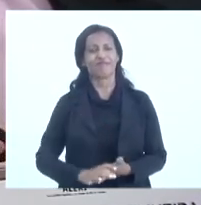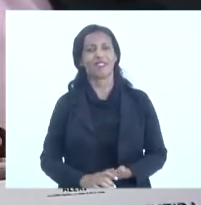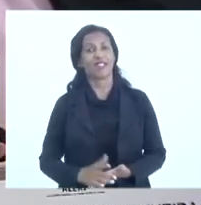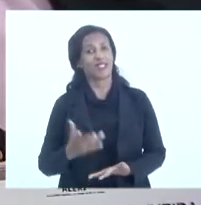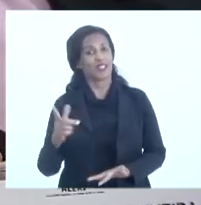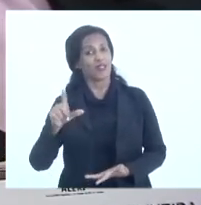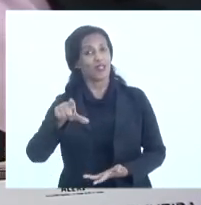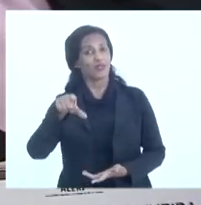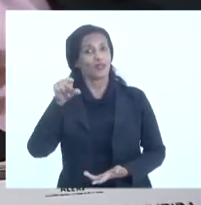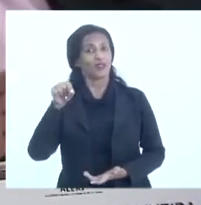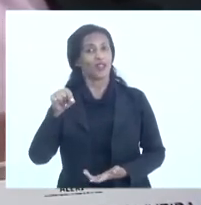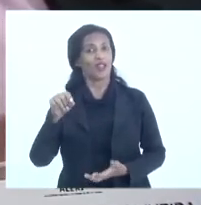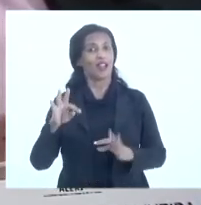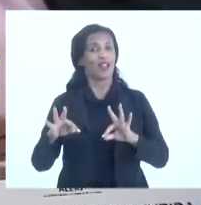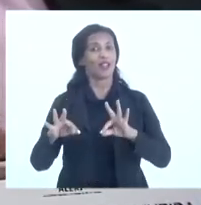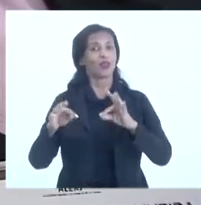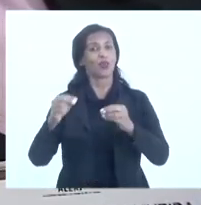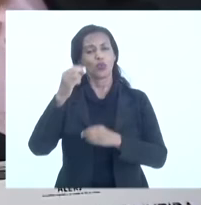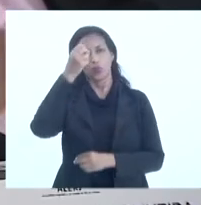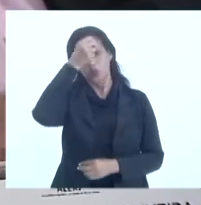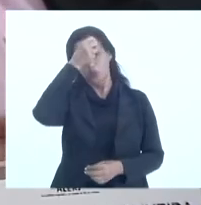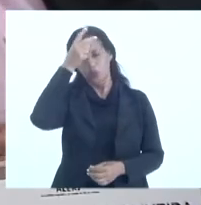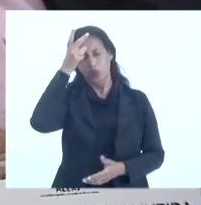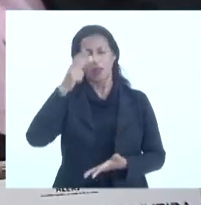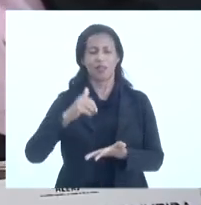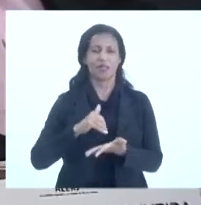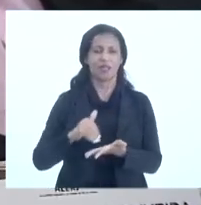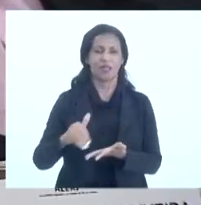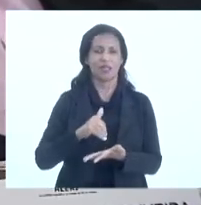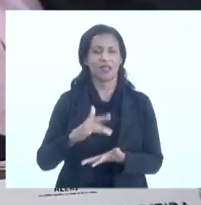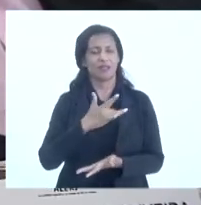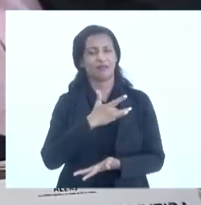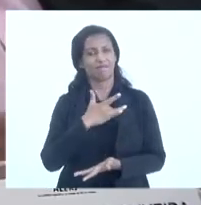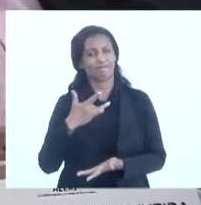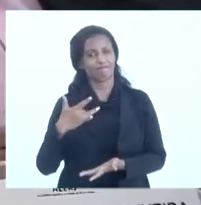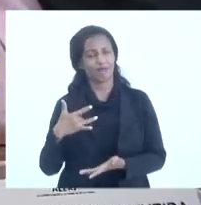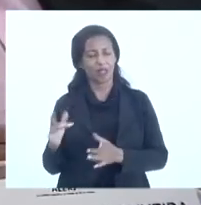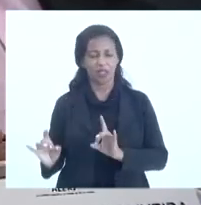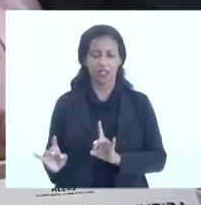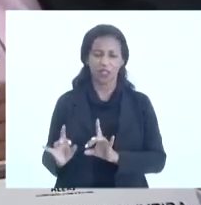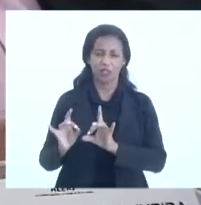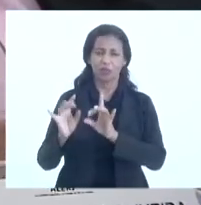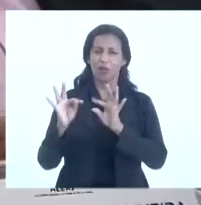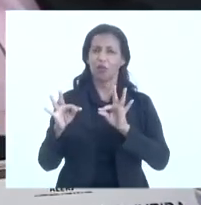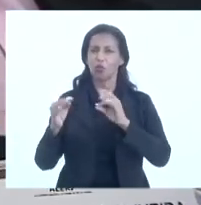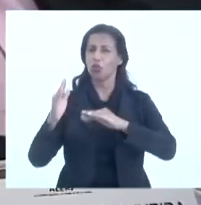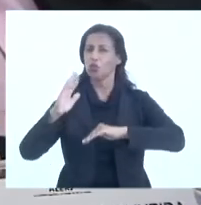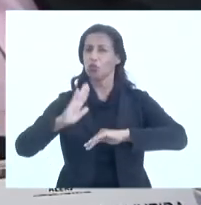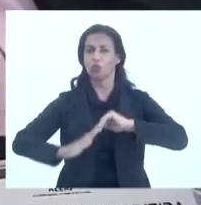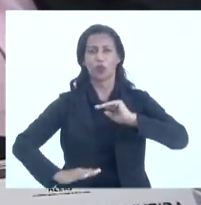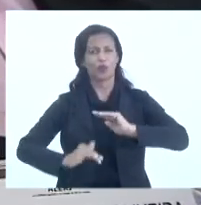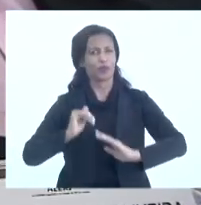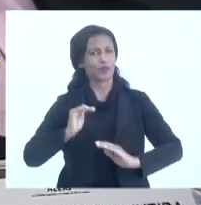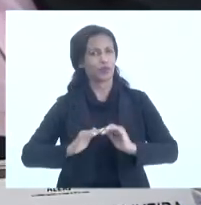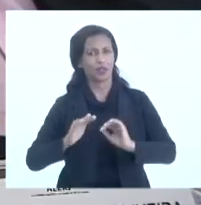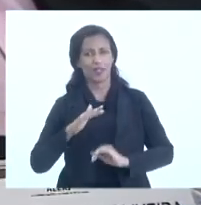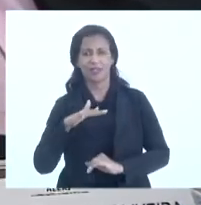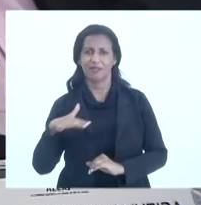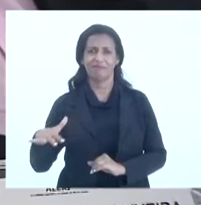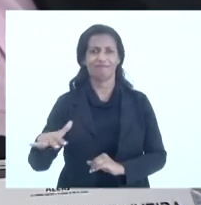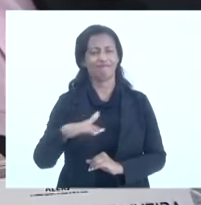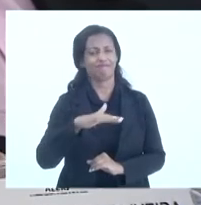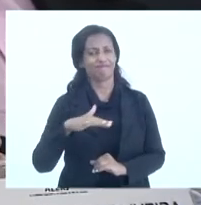destaque em especial a todos os prefeitos, secretários de saúde, em especial a todos os profissionais de saúde da nossa